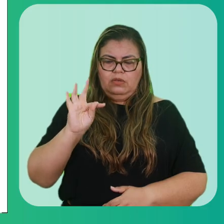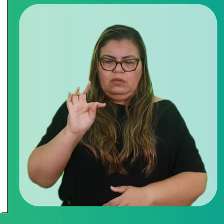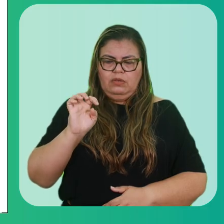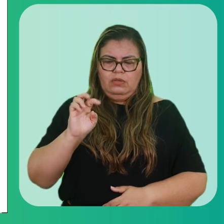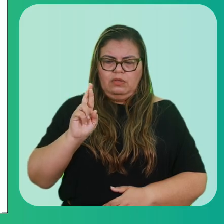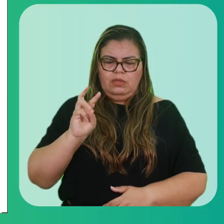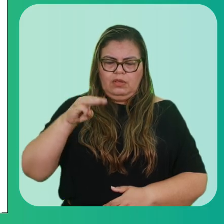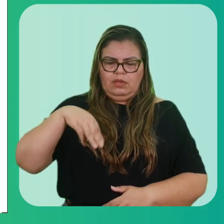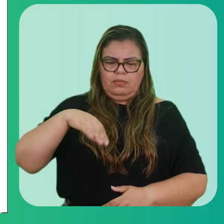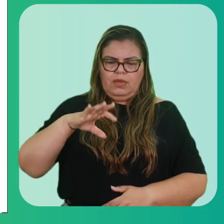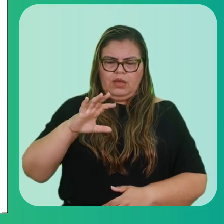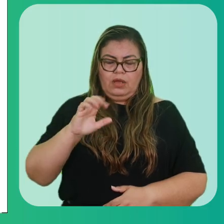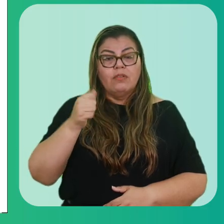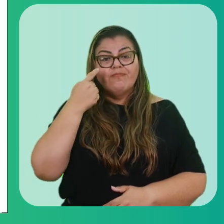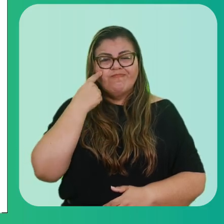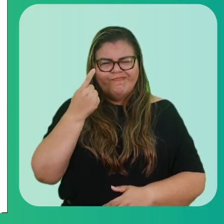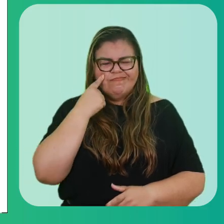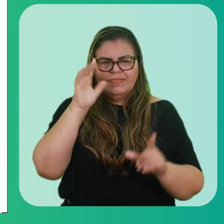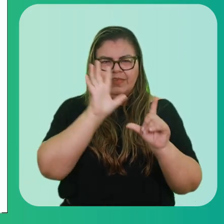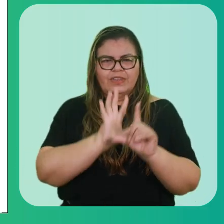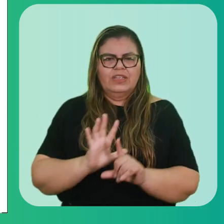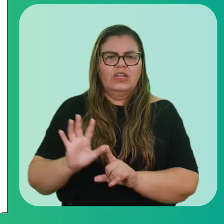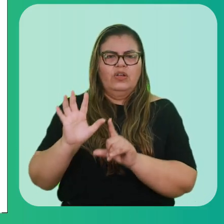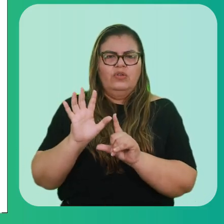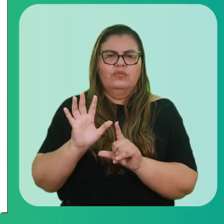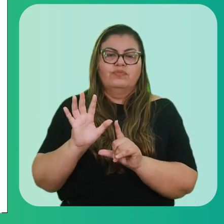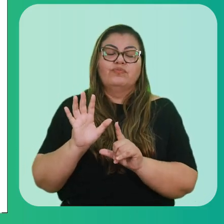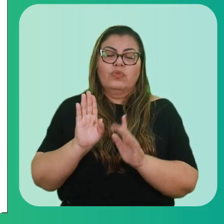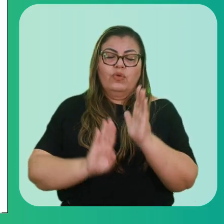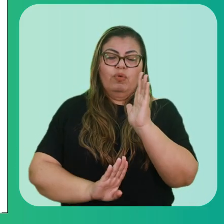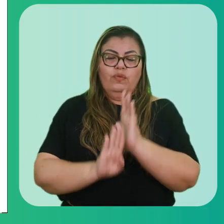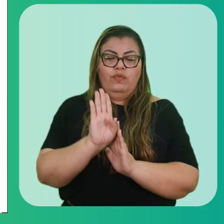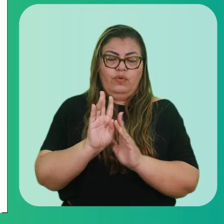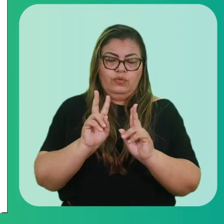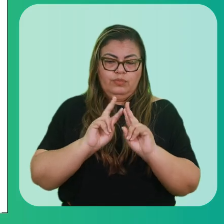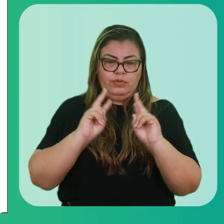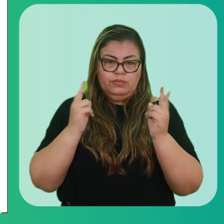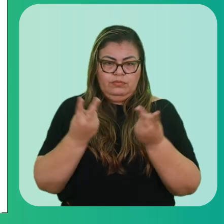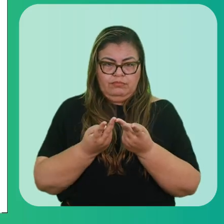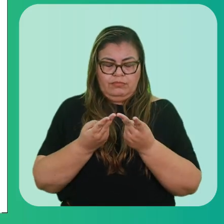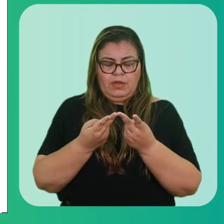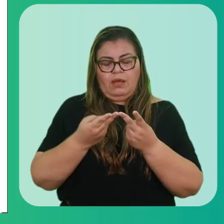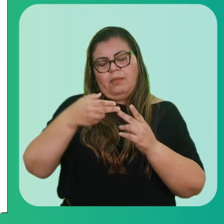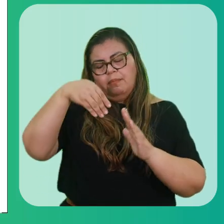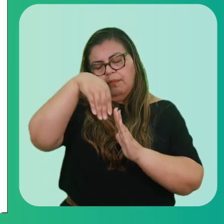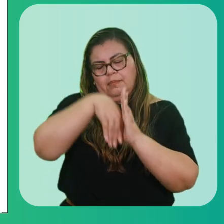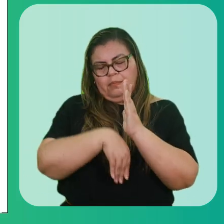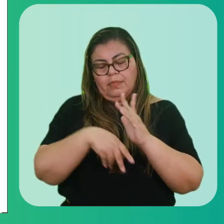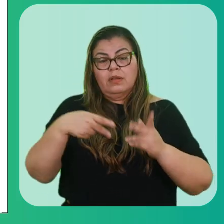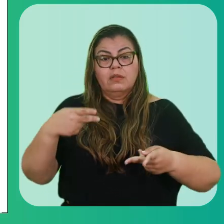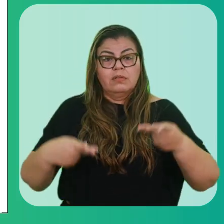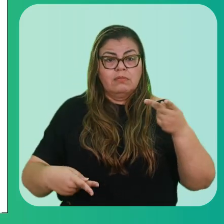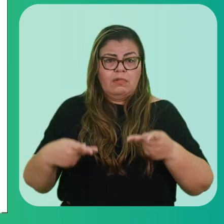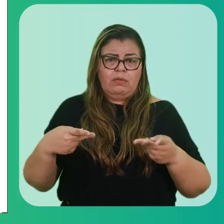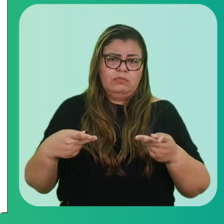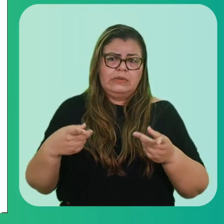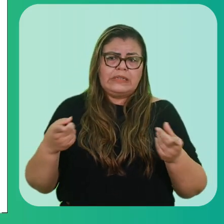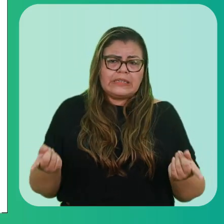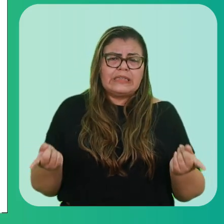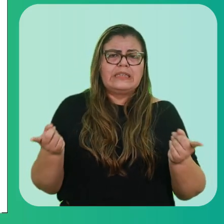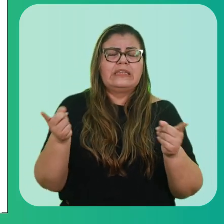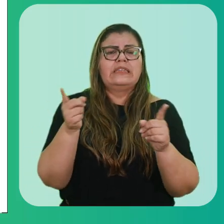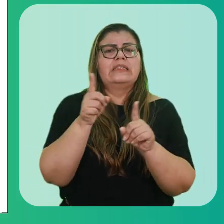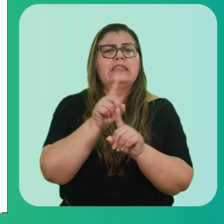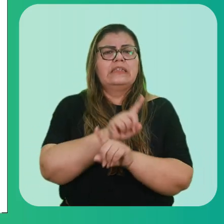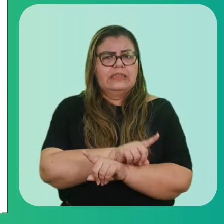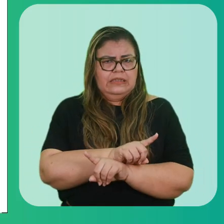de pressão constante. Repara o gráfico? Quando o volume aumenta, a pressão decresce e vice-versa. São